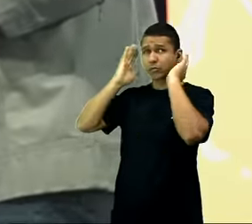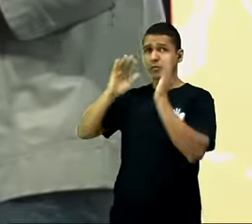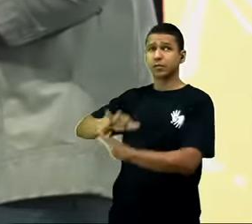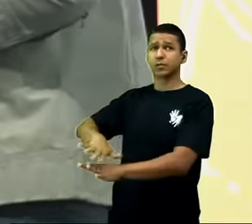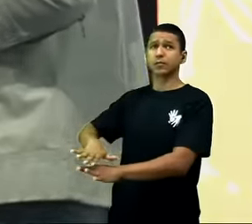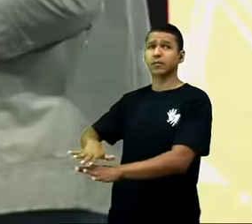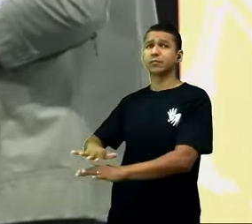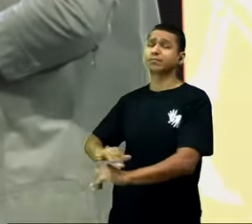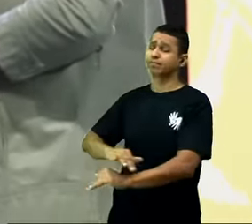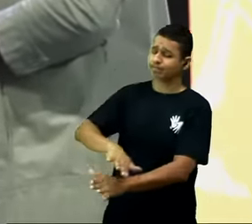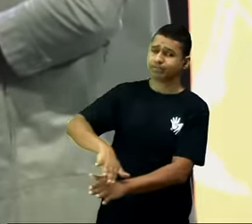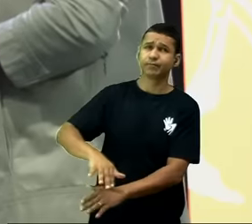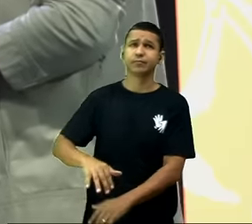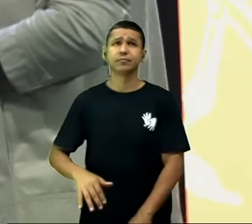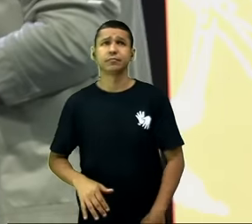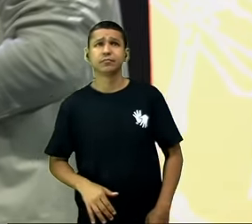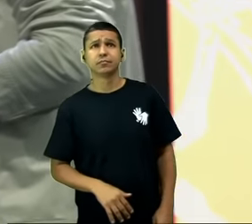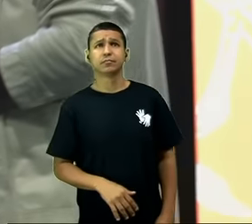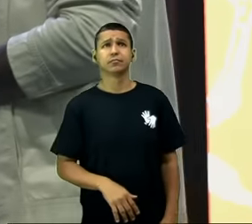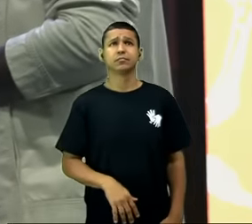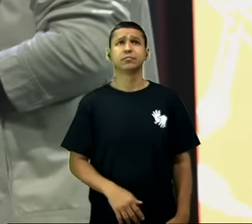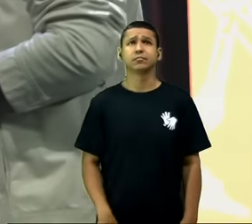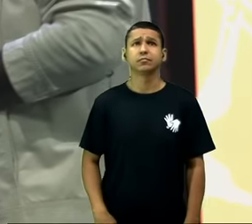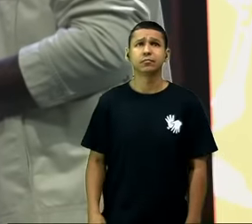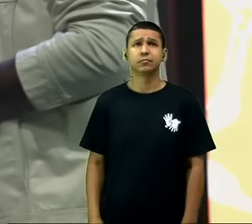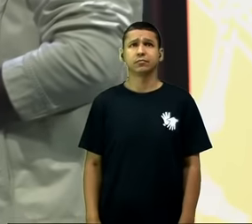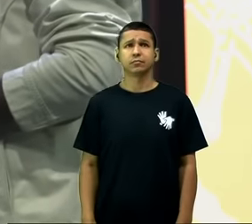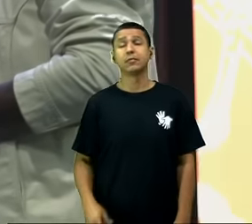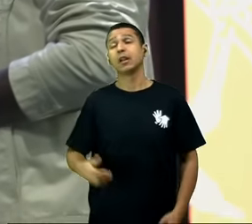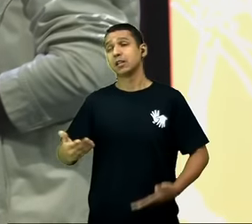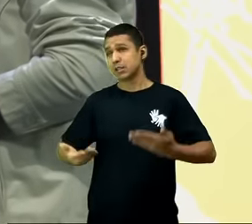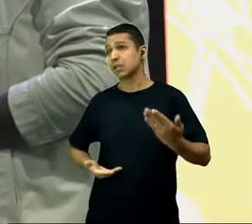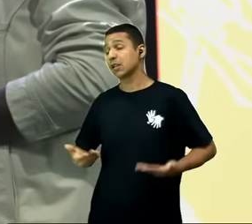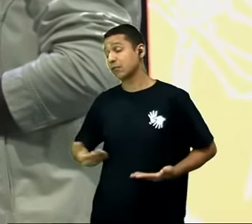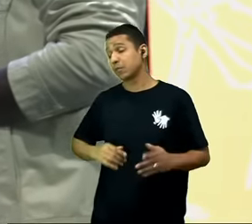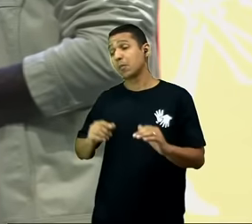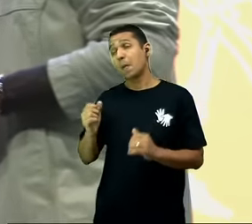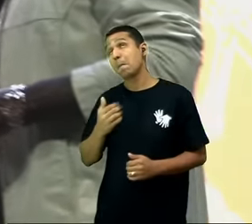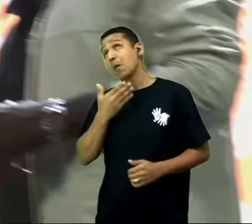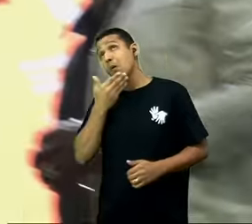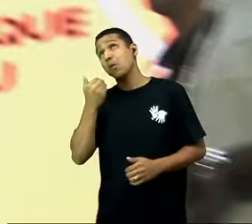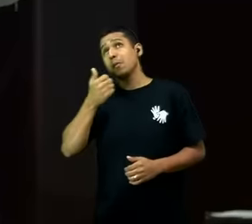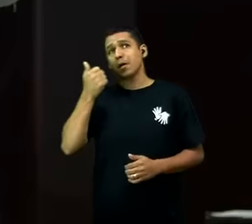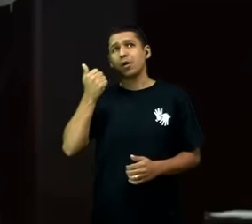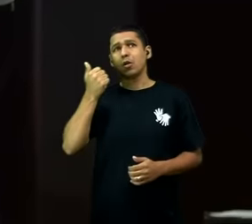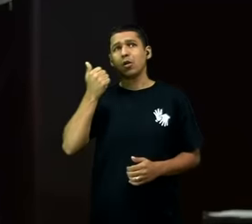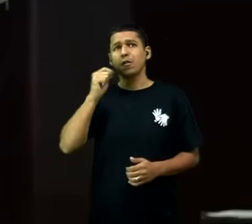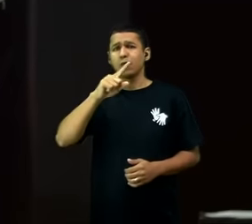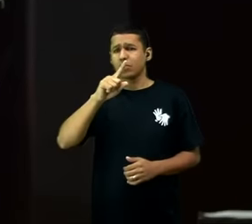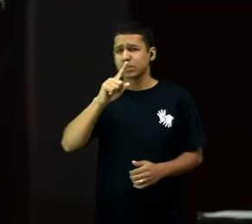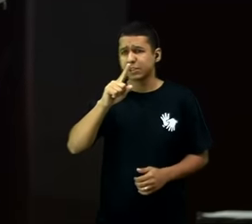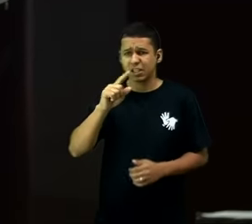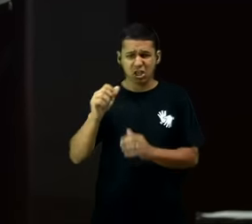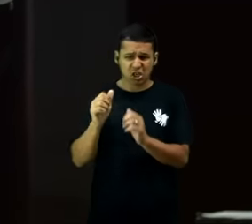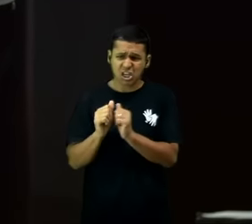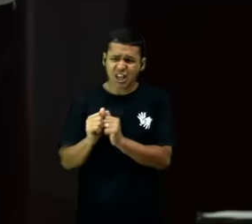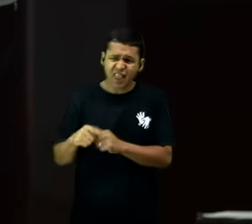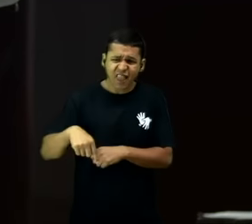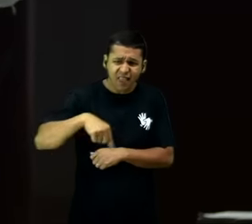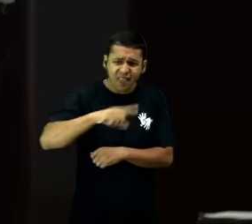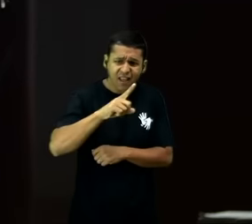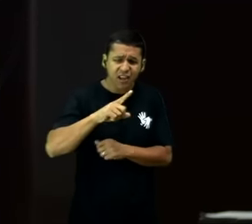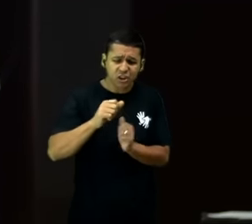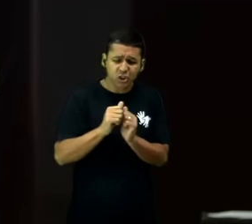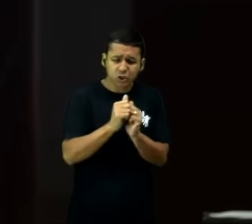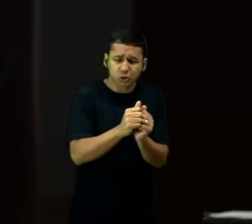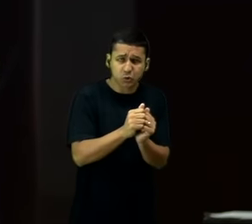Até porque certamente aqueles dois servos eram talvez os melhores servos que ele tinha. Porque você não leva para um momento tão difícil como esse qualquer um, você leva quem